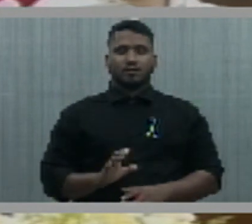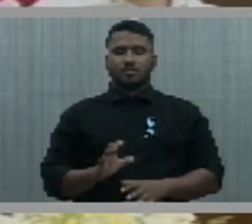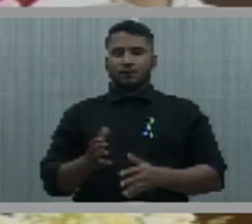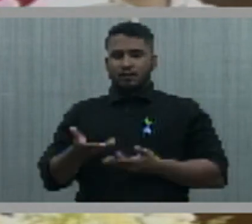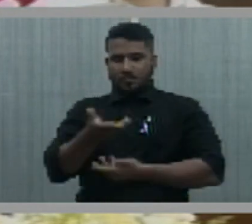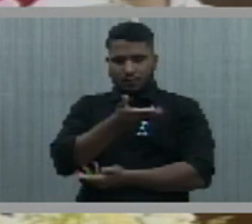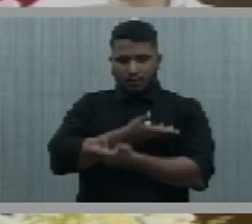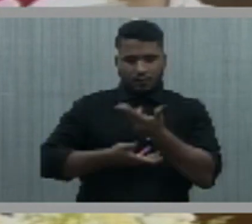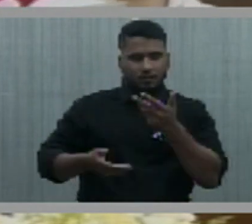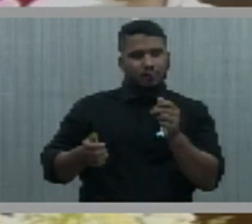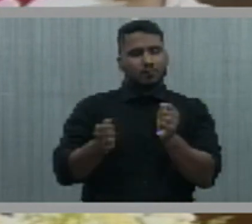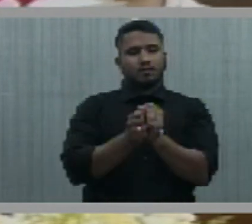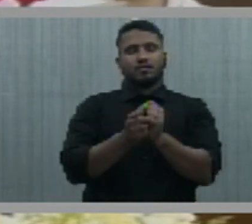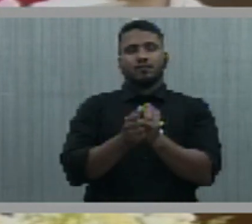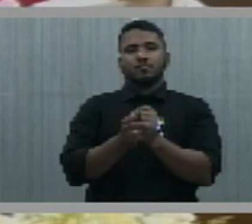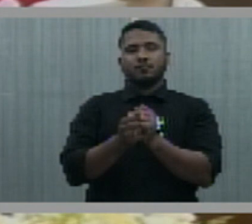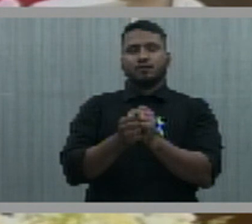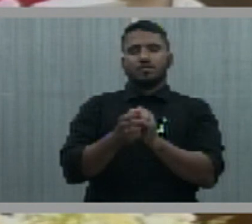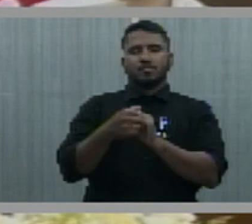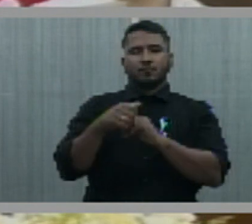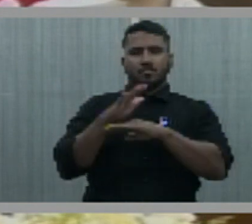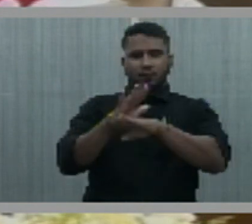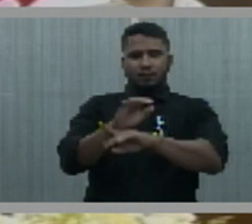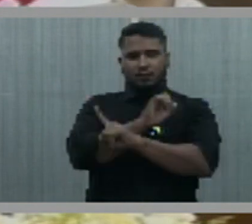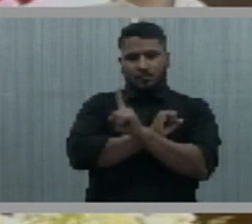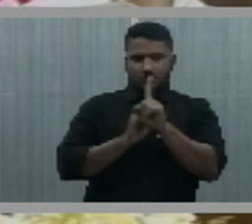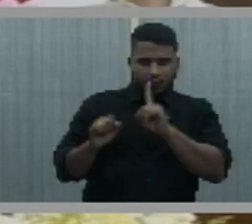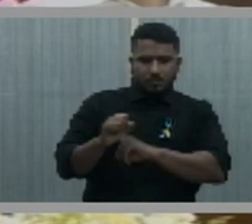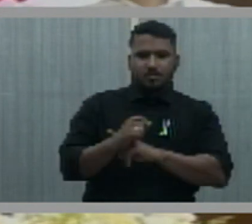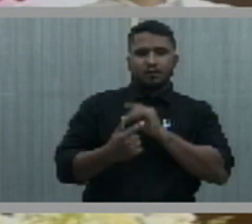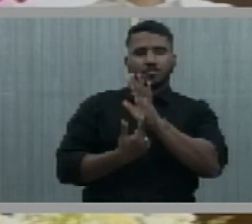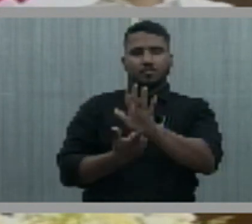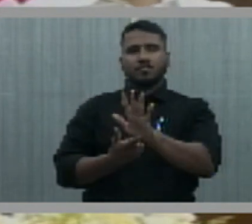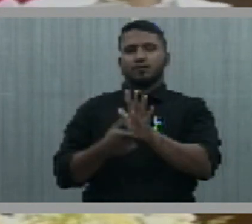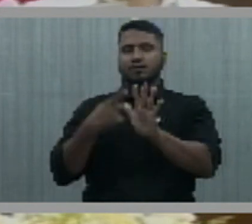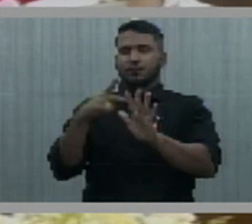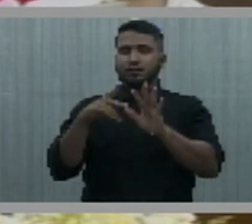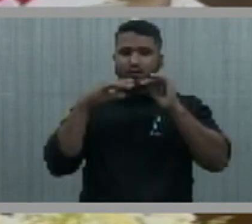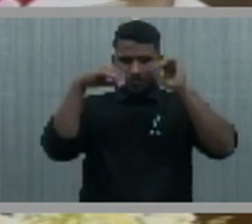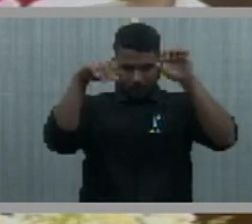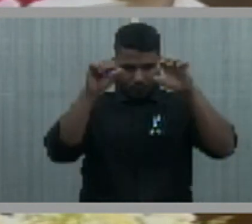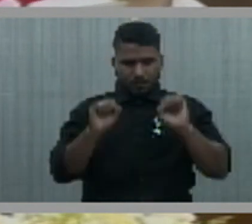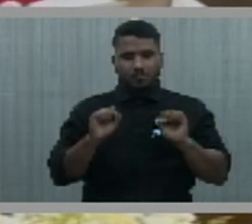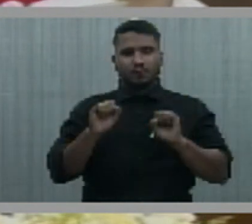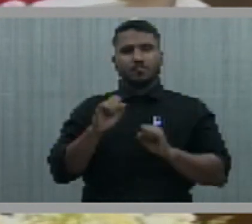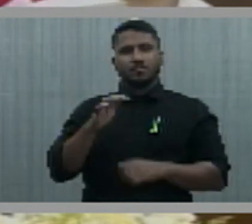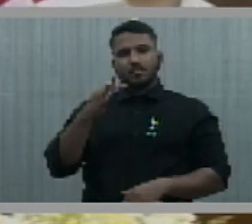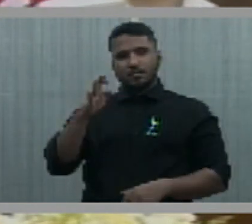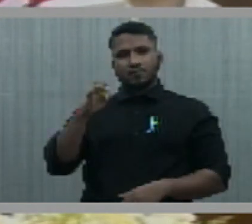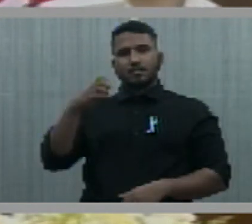com a comunidade, com o social, demonstrando os seus testemunhos de fé.